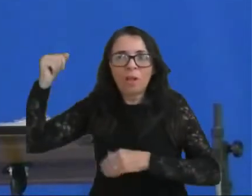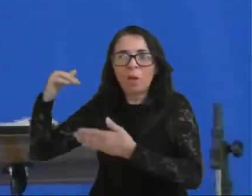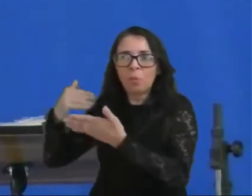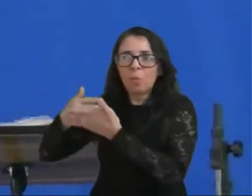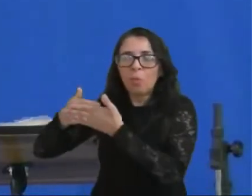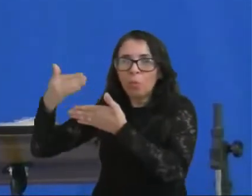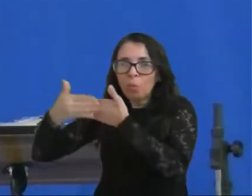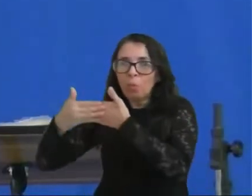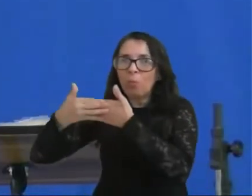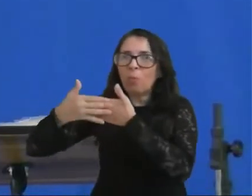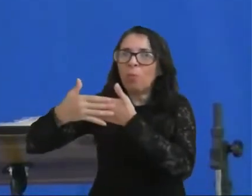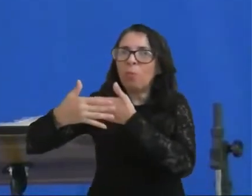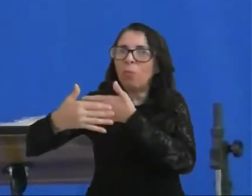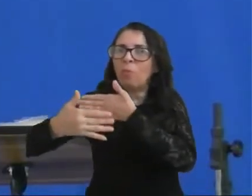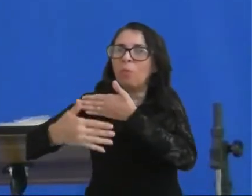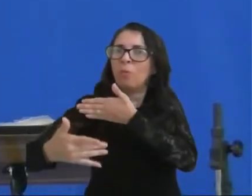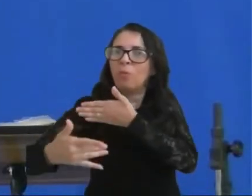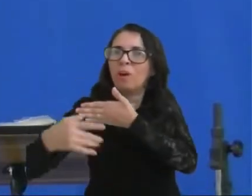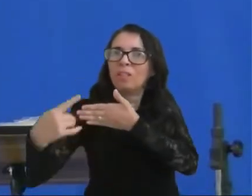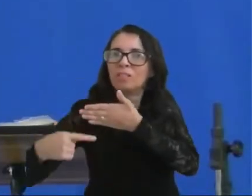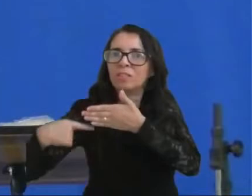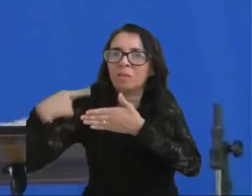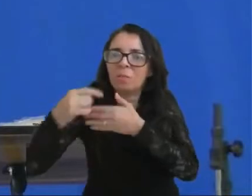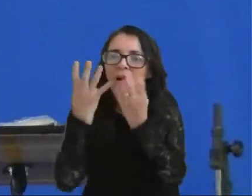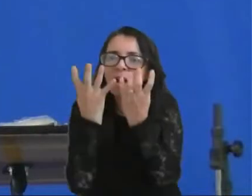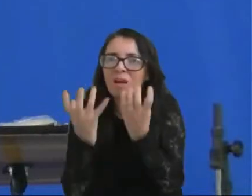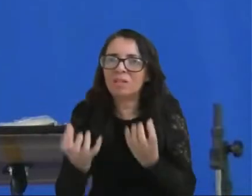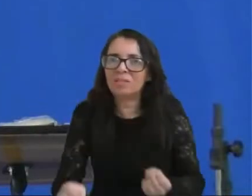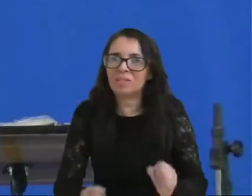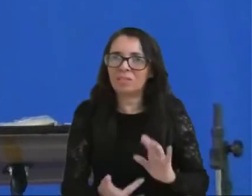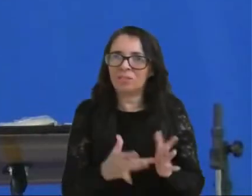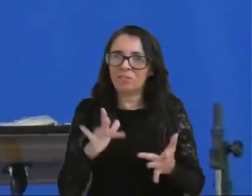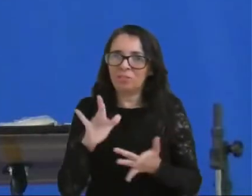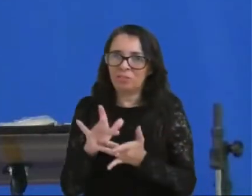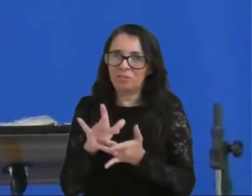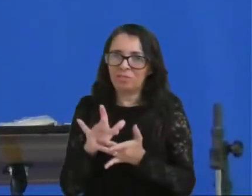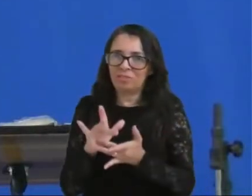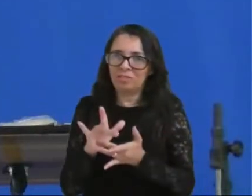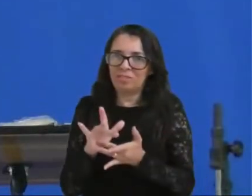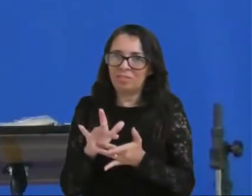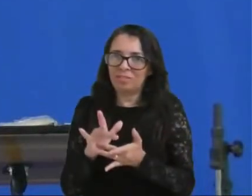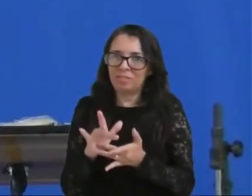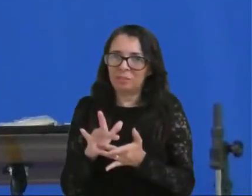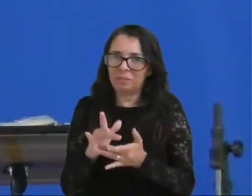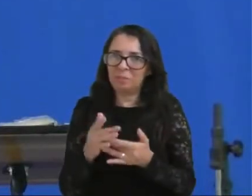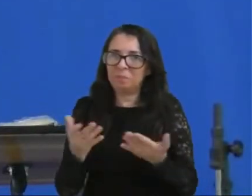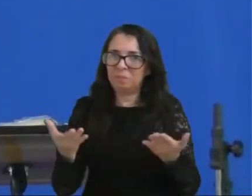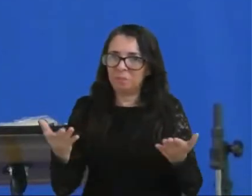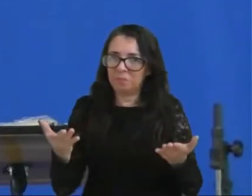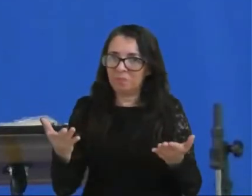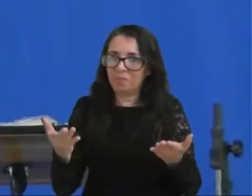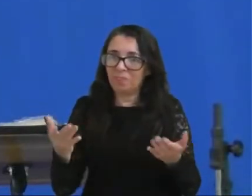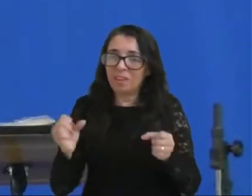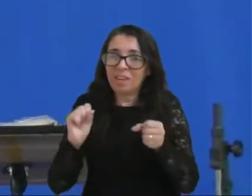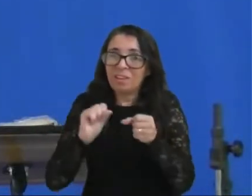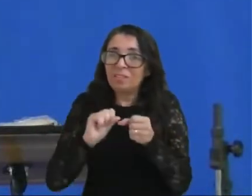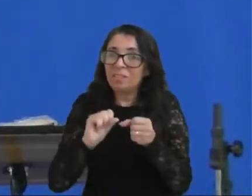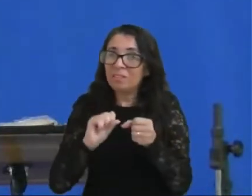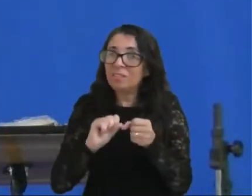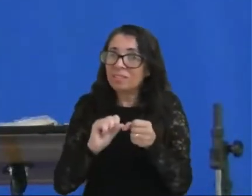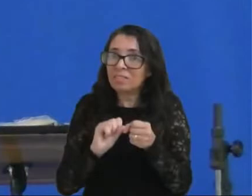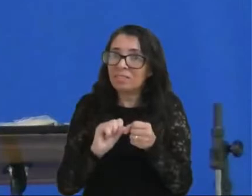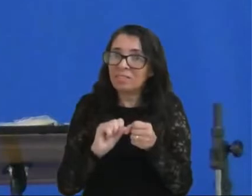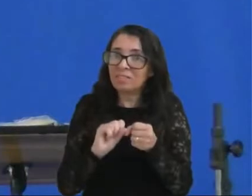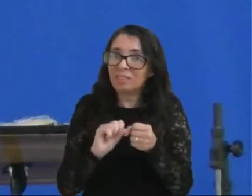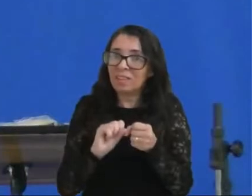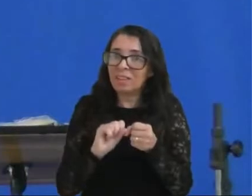prevenido, que as igrejas voltem aos seus cultos normais, que haverá a abertura das igrejas com mais frequência, que pessoas com mais